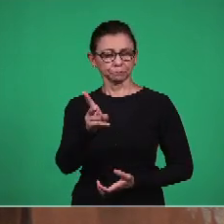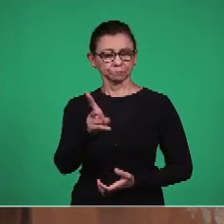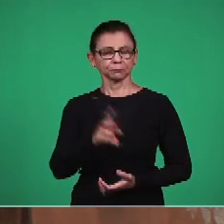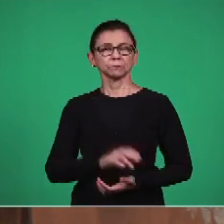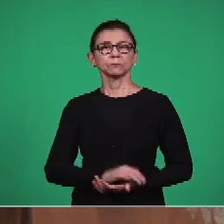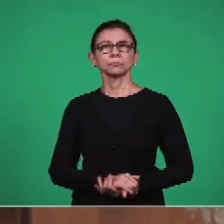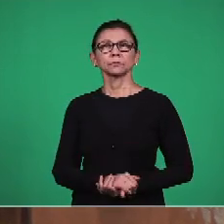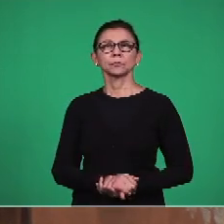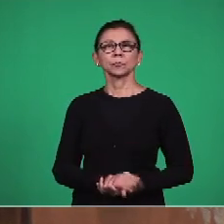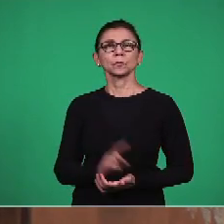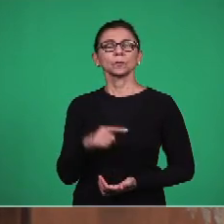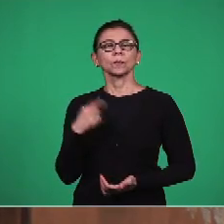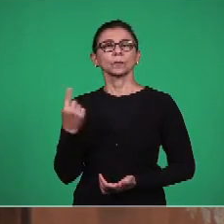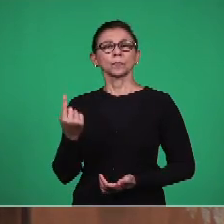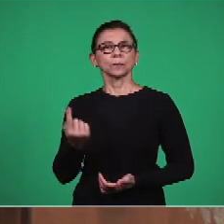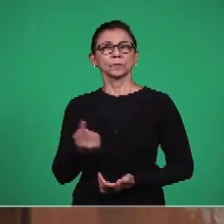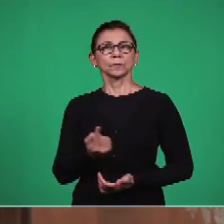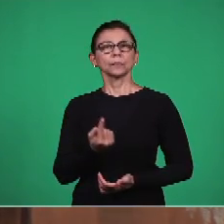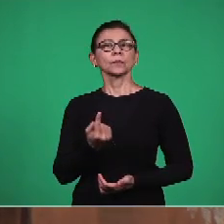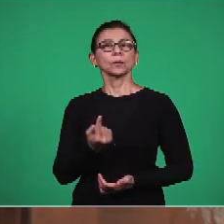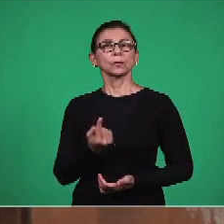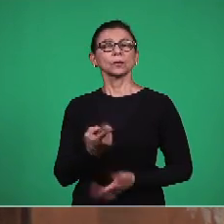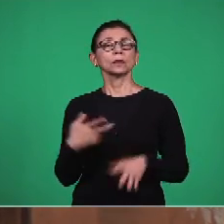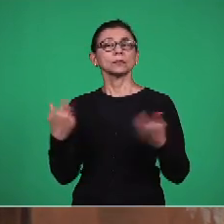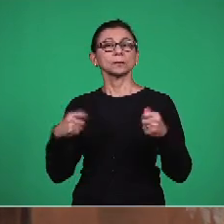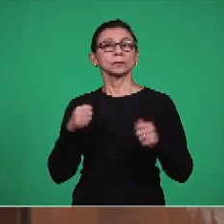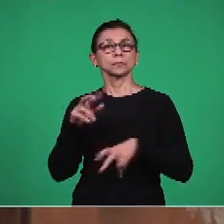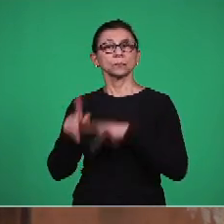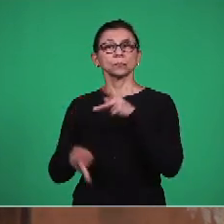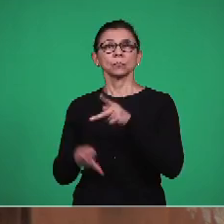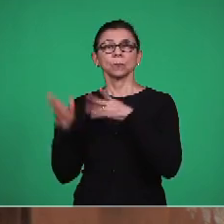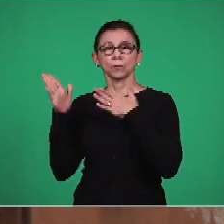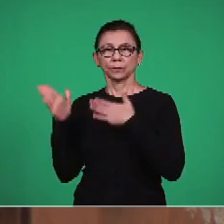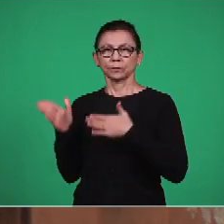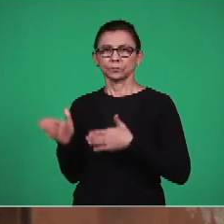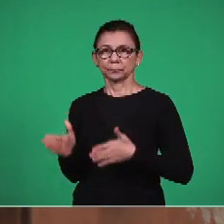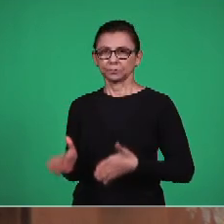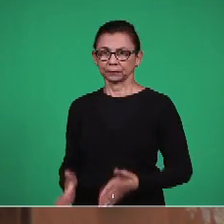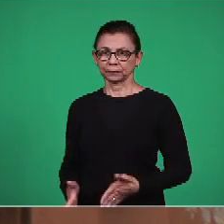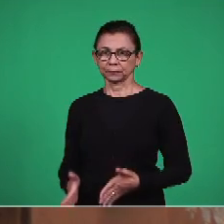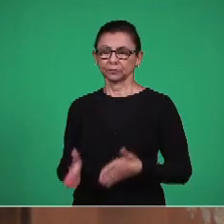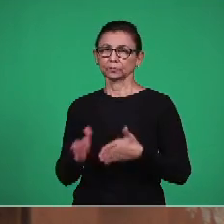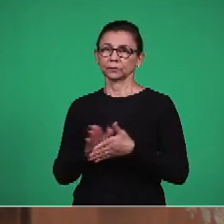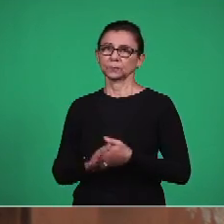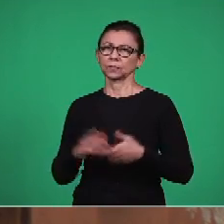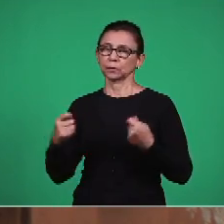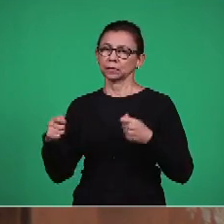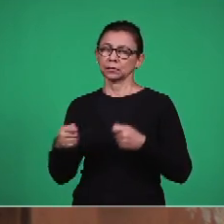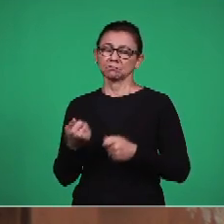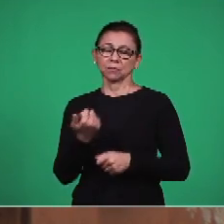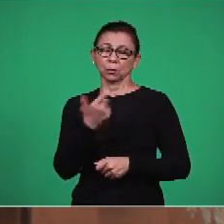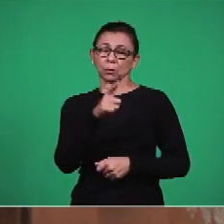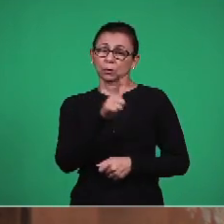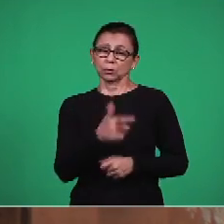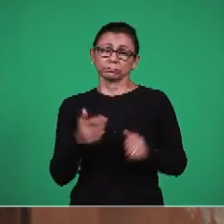isso que nós queremos e nós precisamos. É esse povo que está precisando. Os que estão já acomodados, está tudo certo, todo